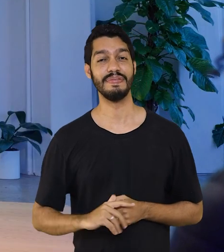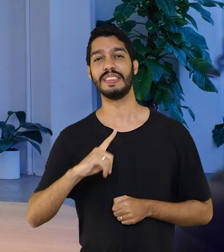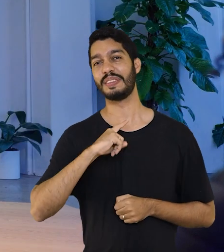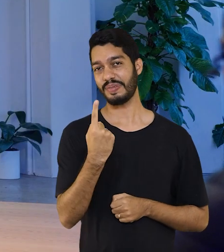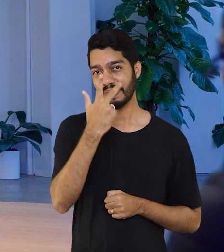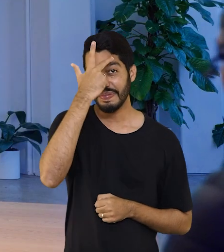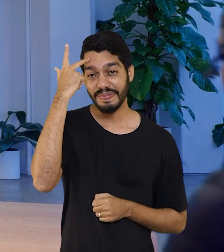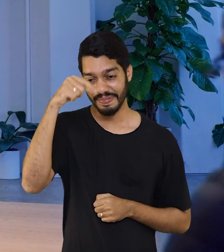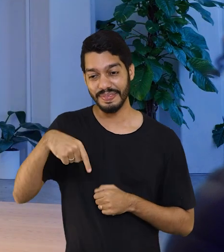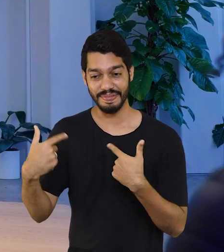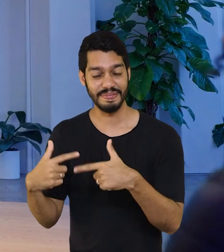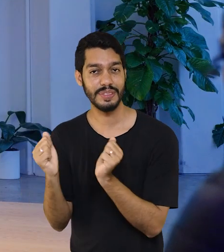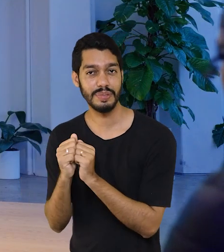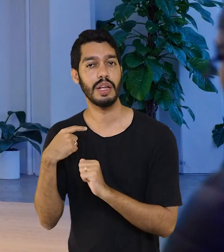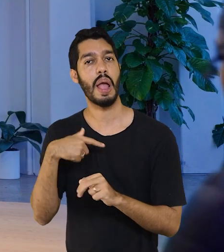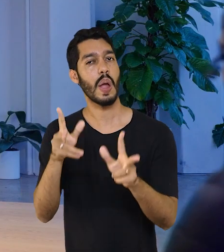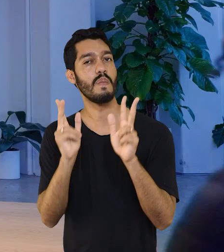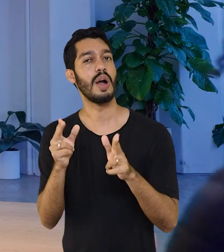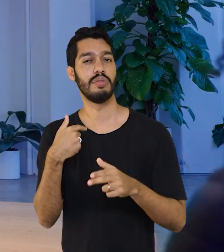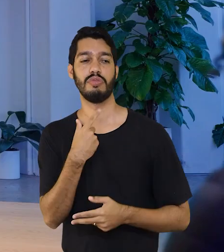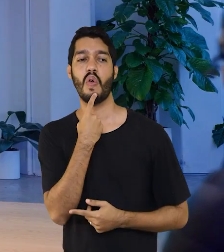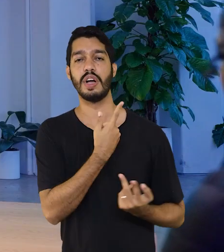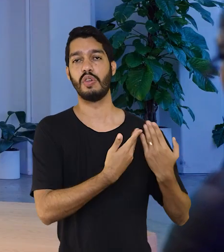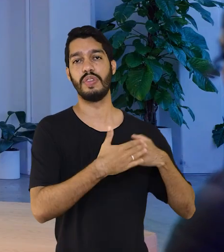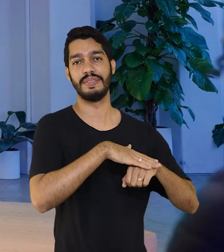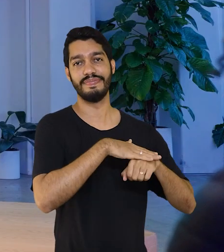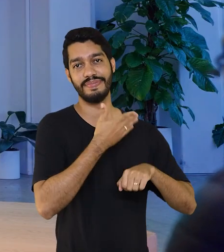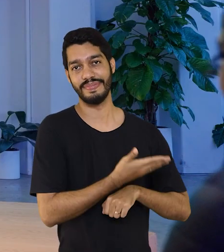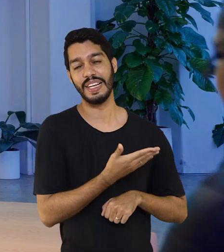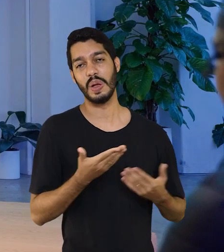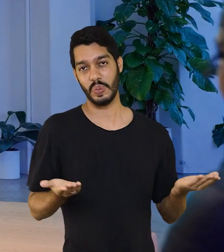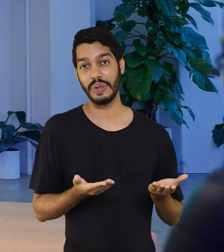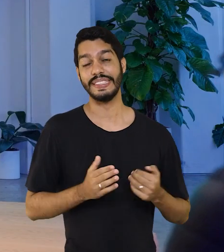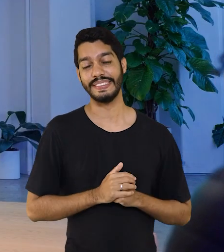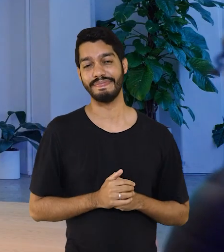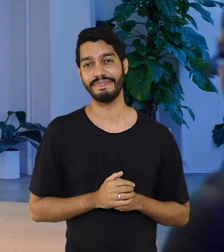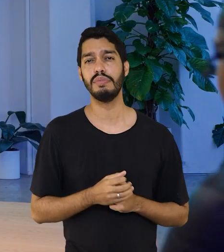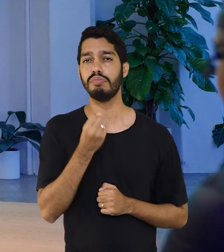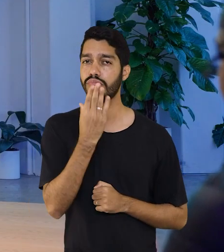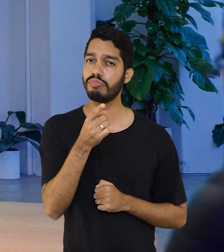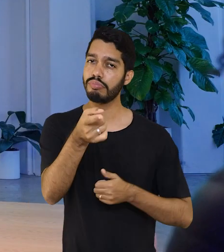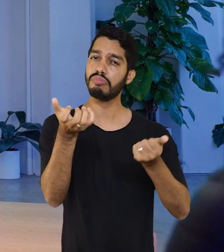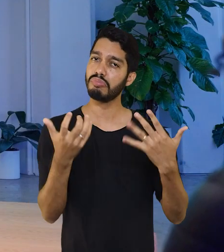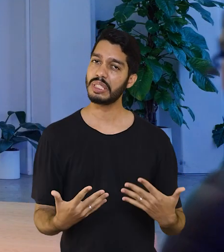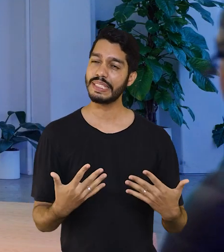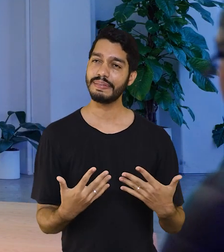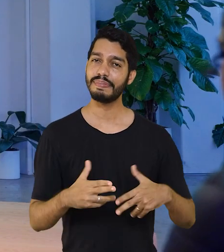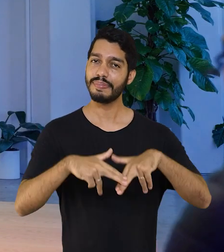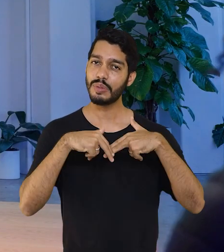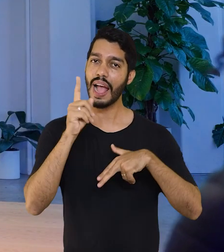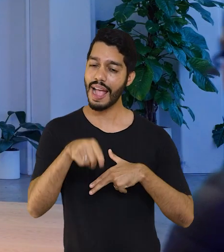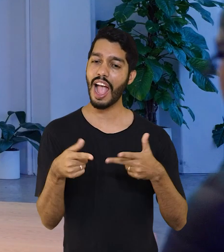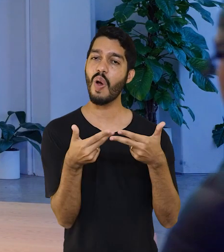maravilhoso. Tem uma pessoa que trabalha comigo aqui, eu falei exatamente sobre isso com ela hoje. Então, assim, que bom assim ouvir isso,